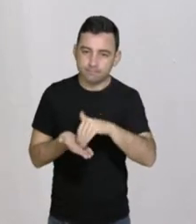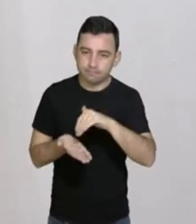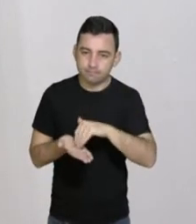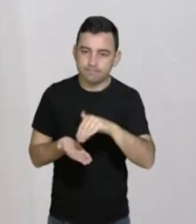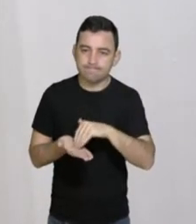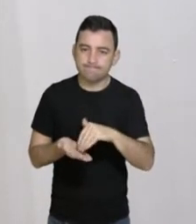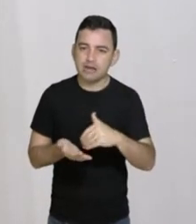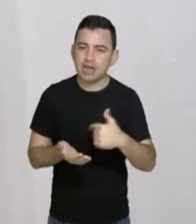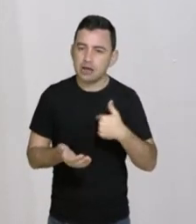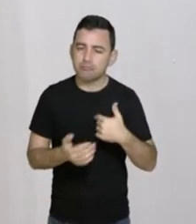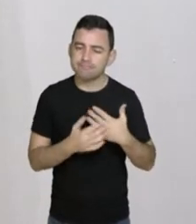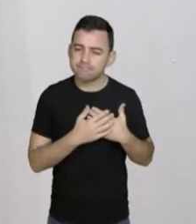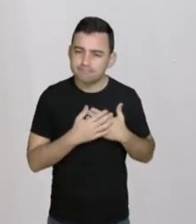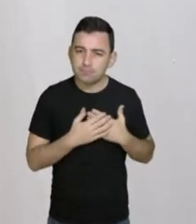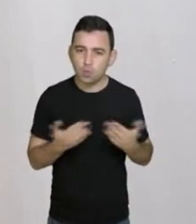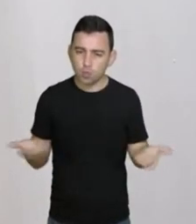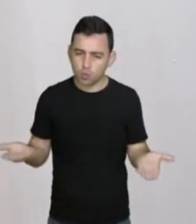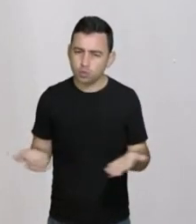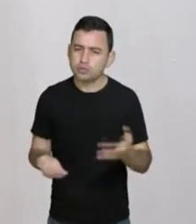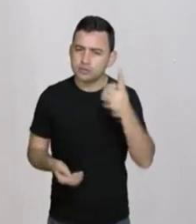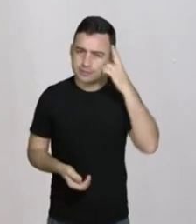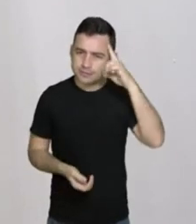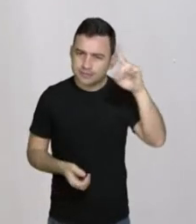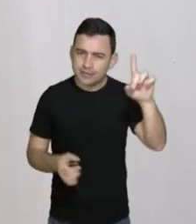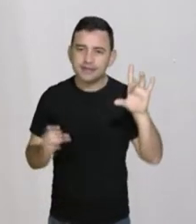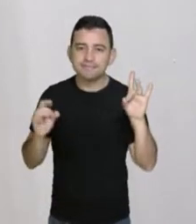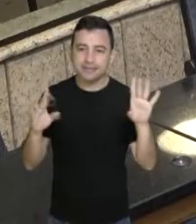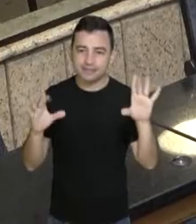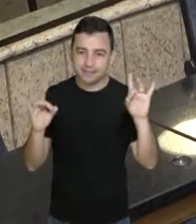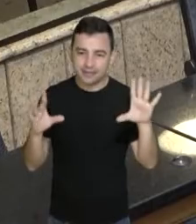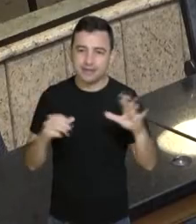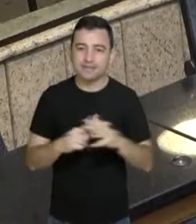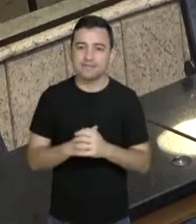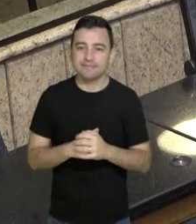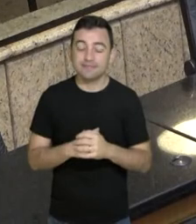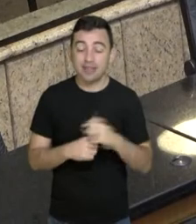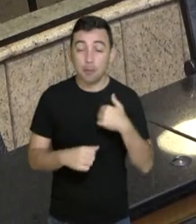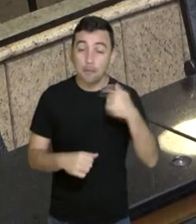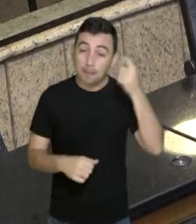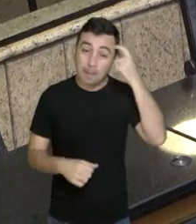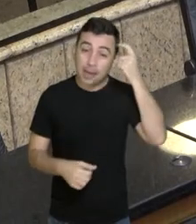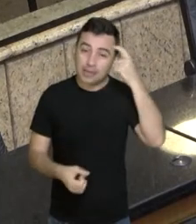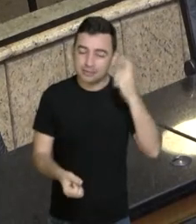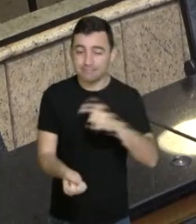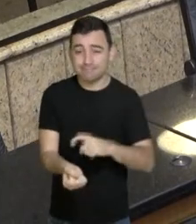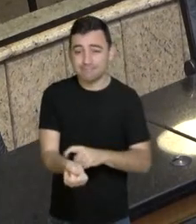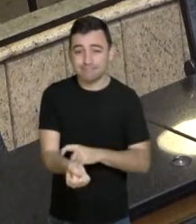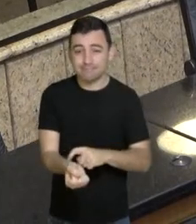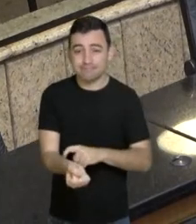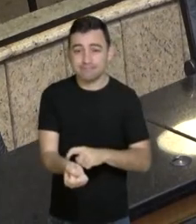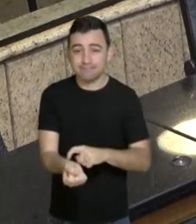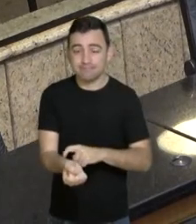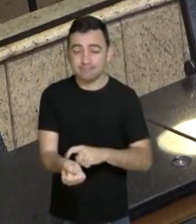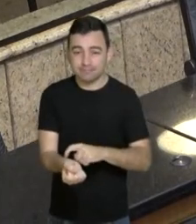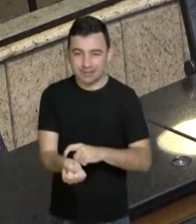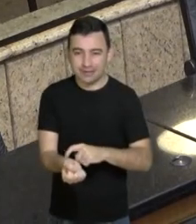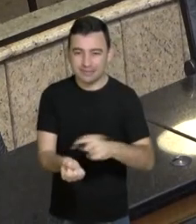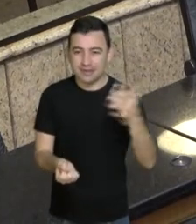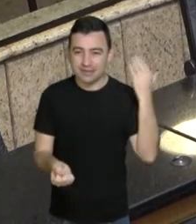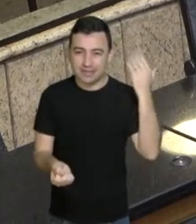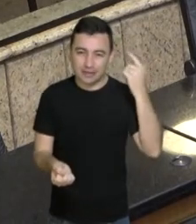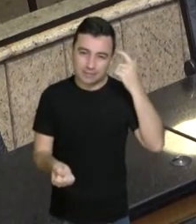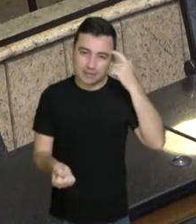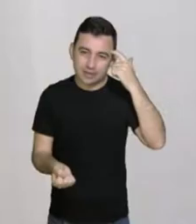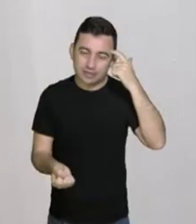Confesso que, num dia tão especial, achei que estaria nervoso por estar tomando posse na Assembleia Legislativa, numa